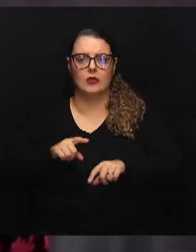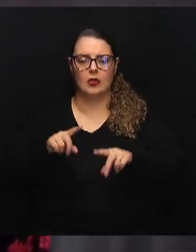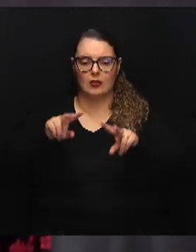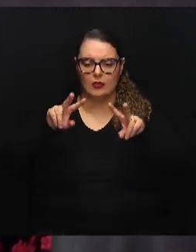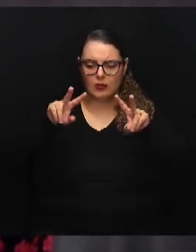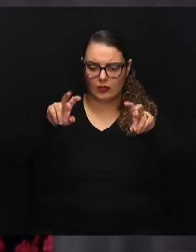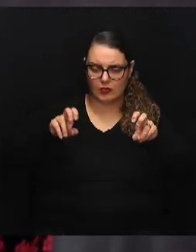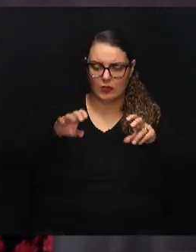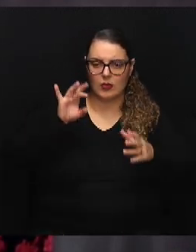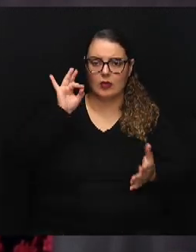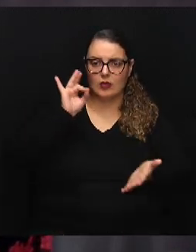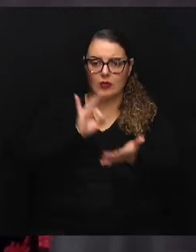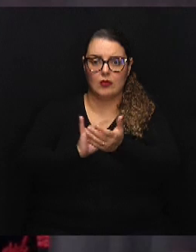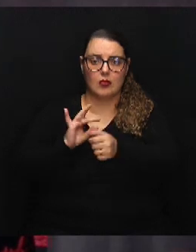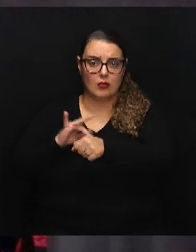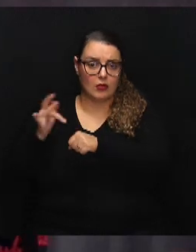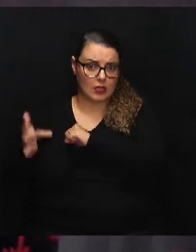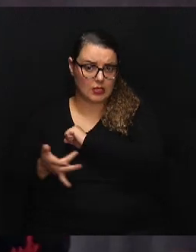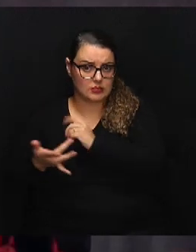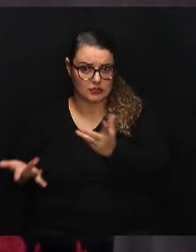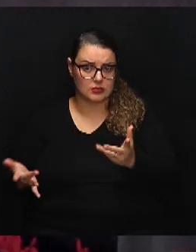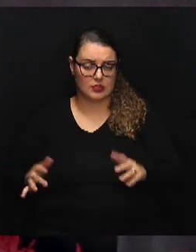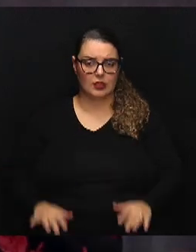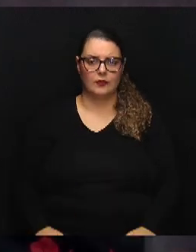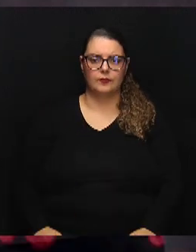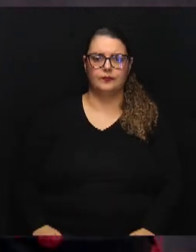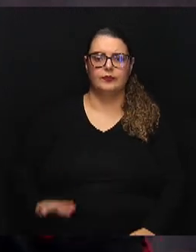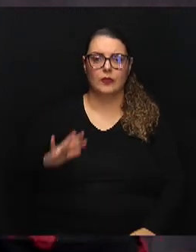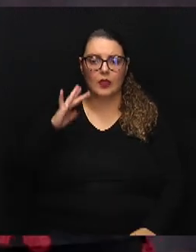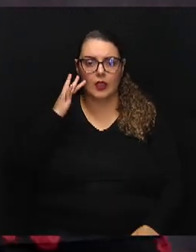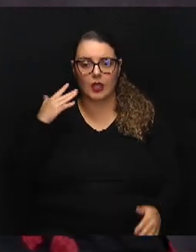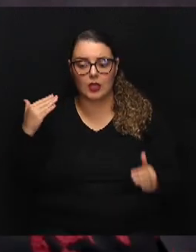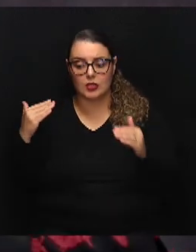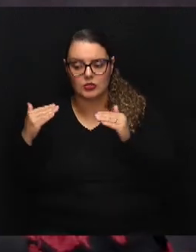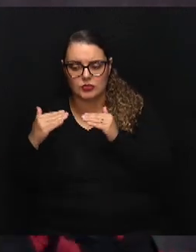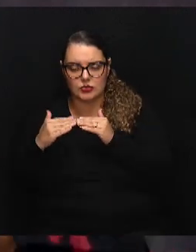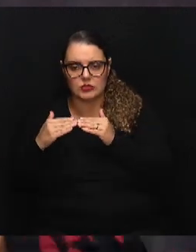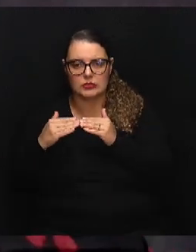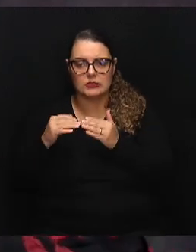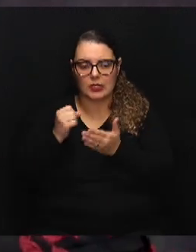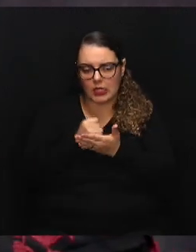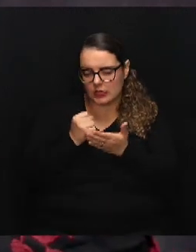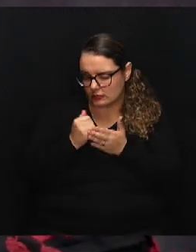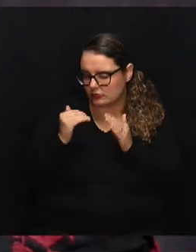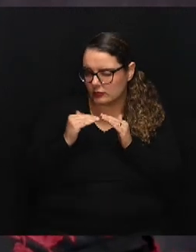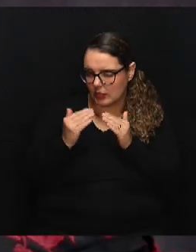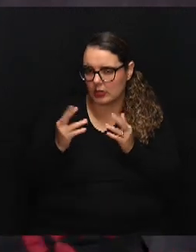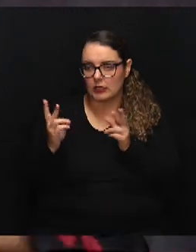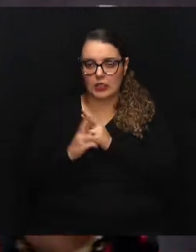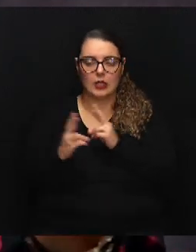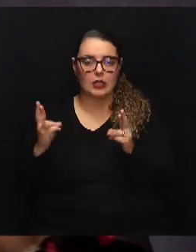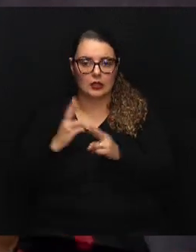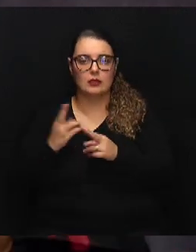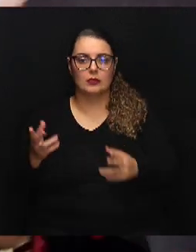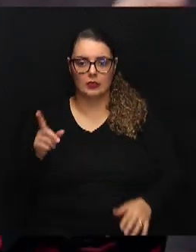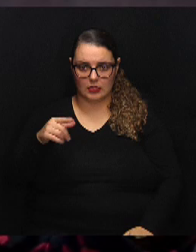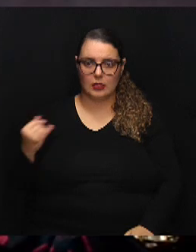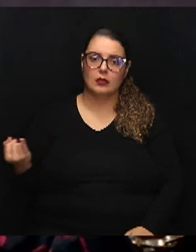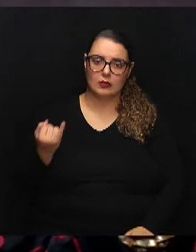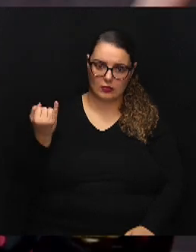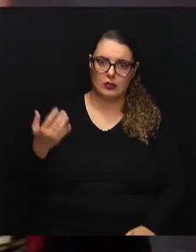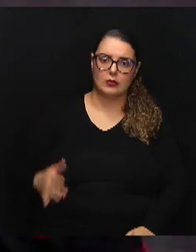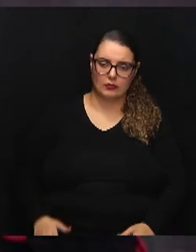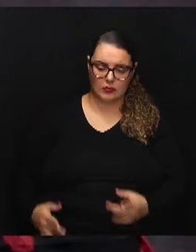oficializar nas redes sociais, né, assim? Acho que essa combinação, esse contrato, esse acordo da relação é muito importante com o